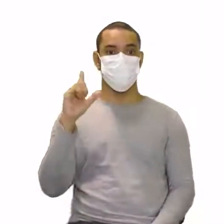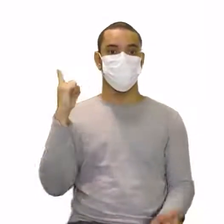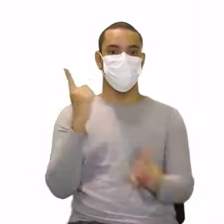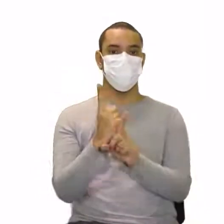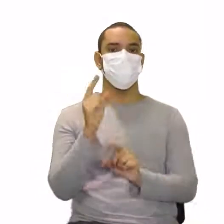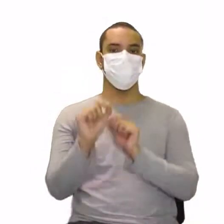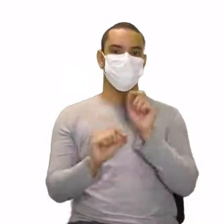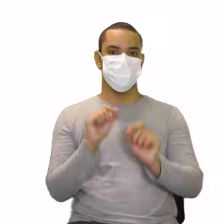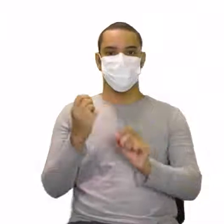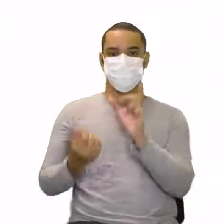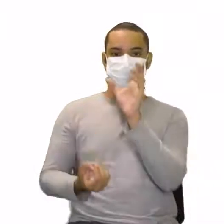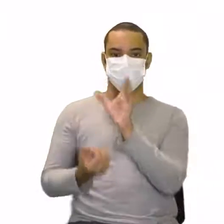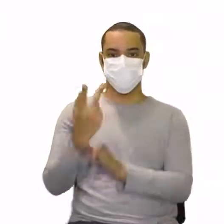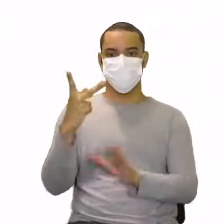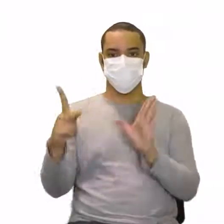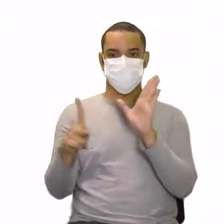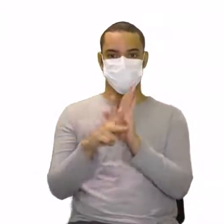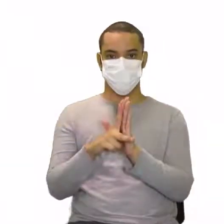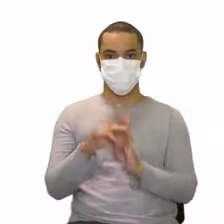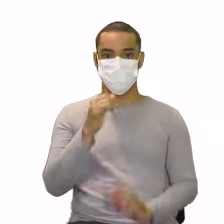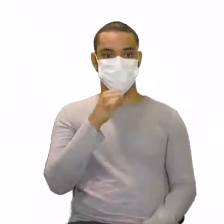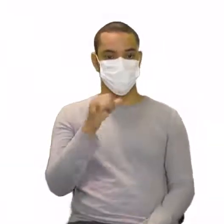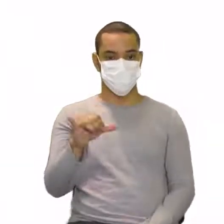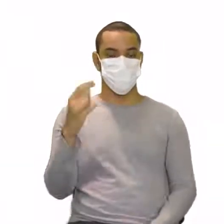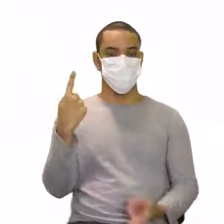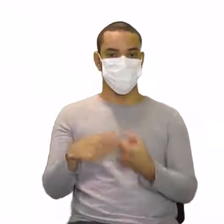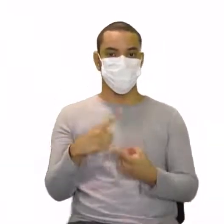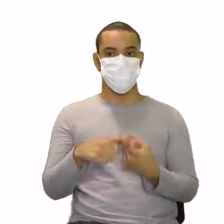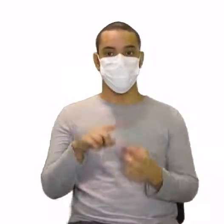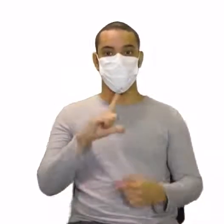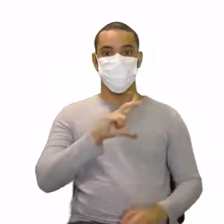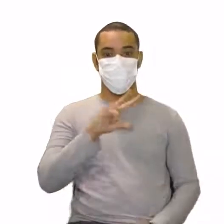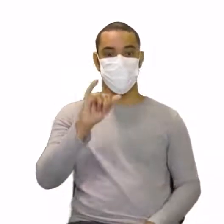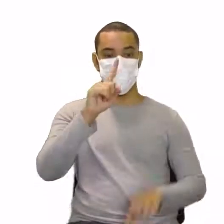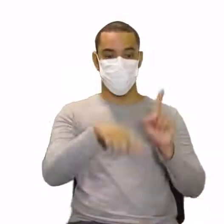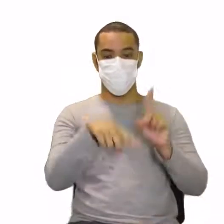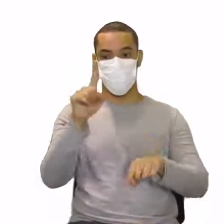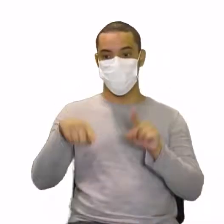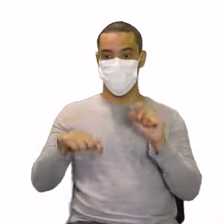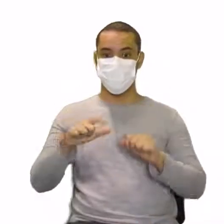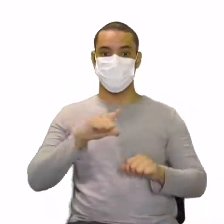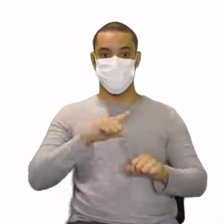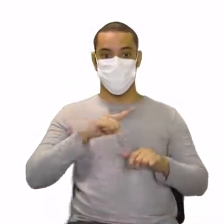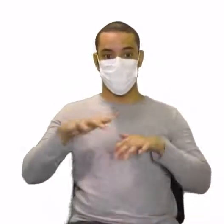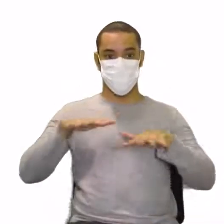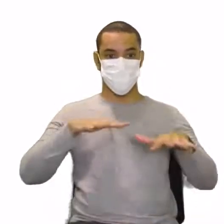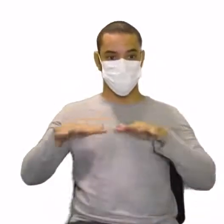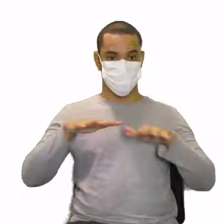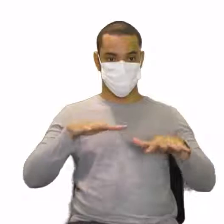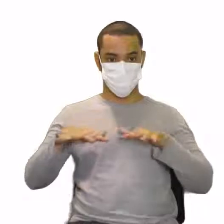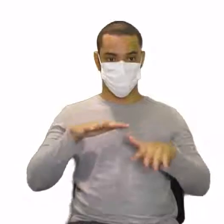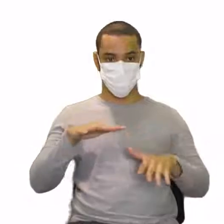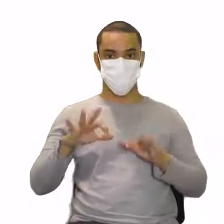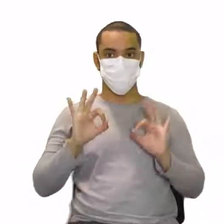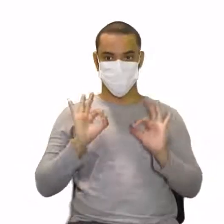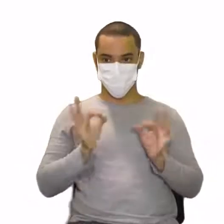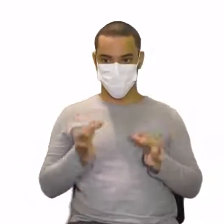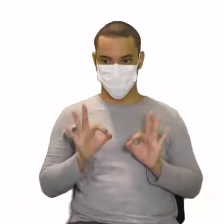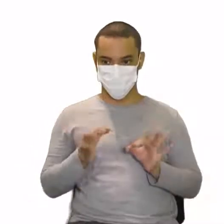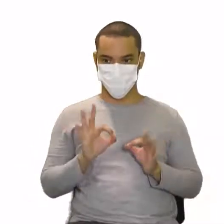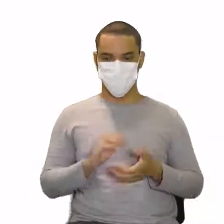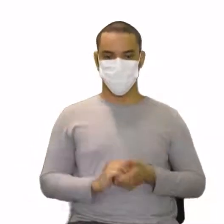aí também o surgimento de uma corrente elétrica, porque vai estar variando, vai estar movimentando.